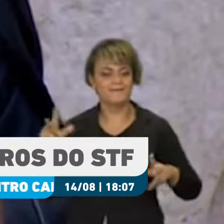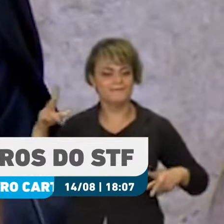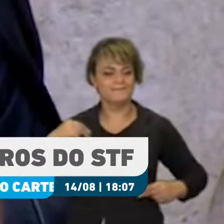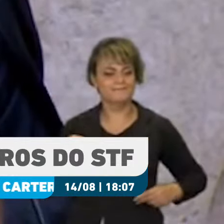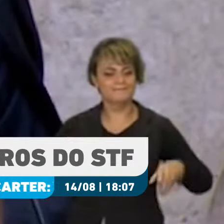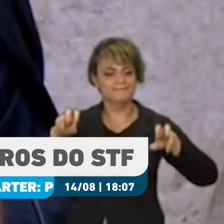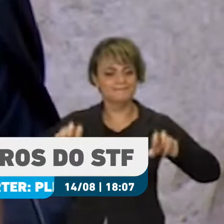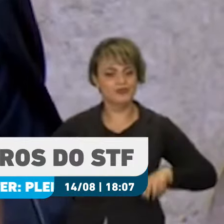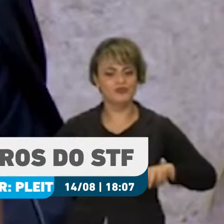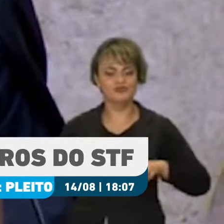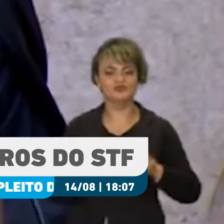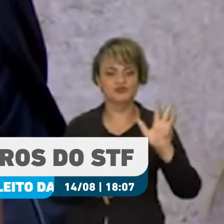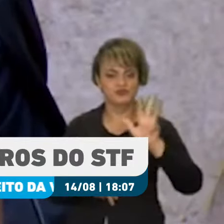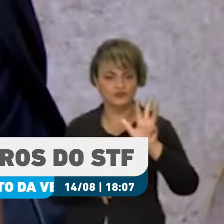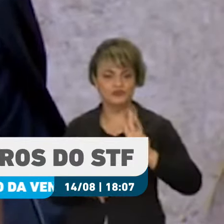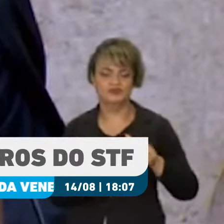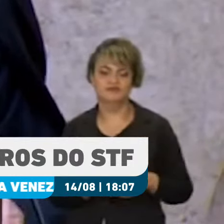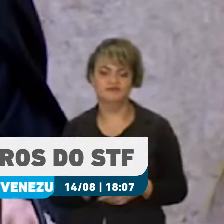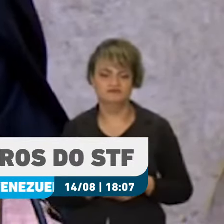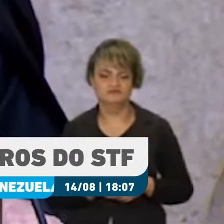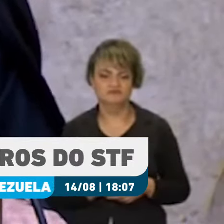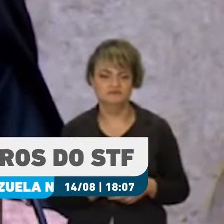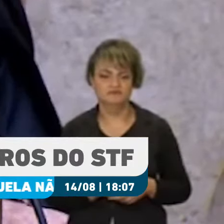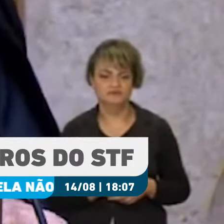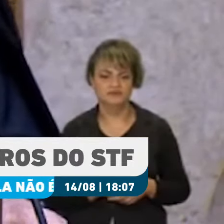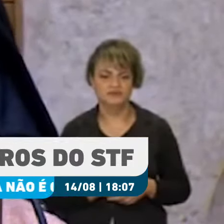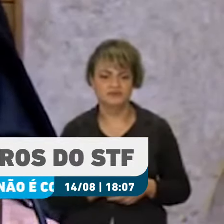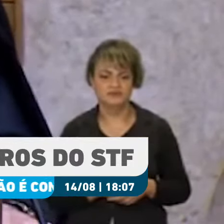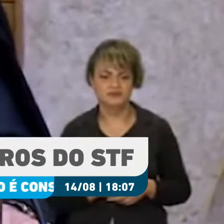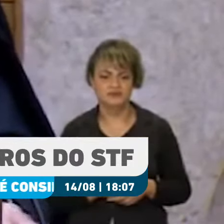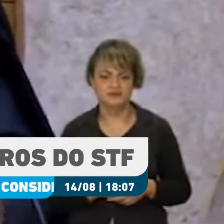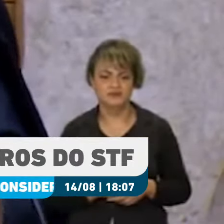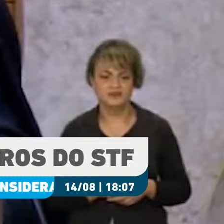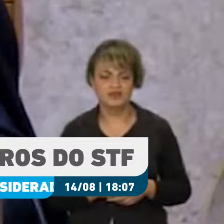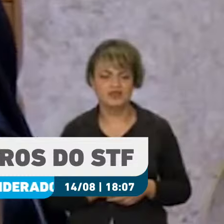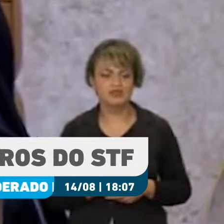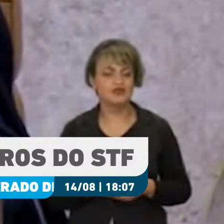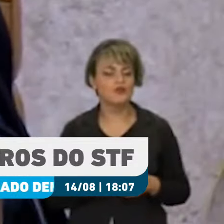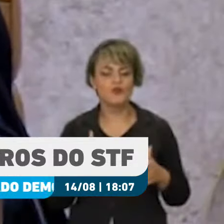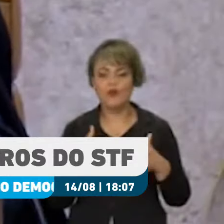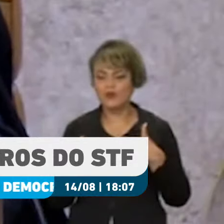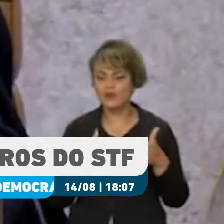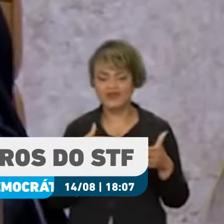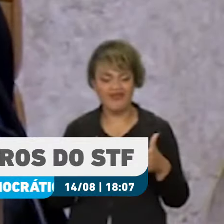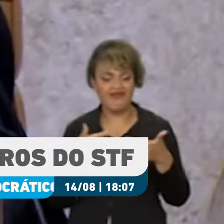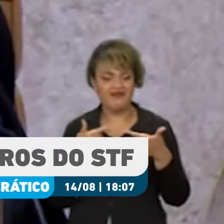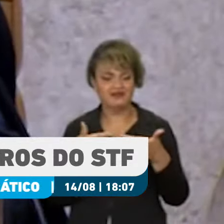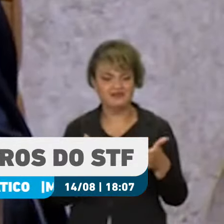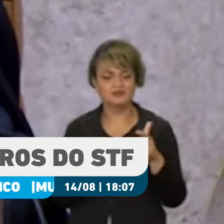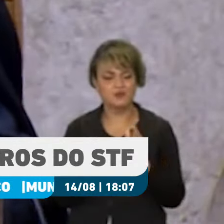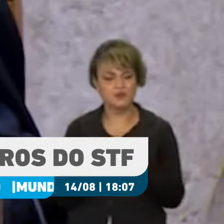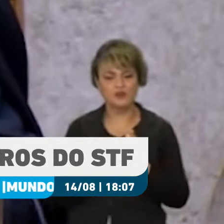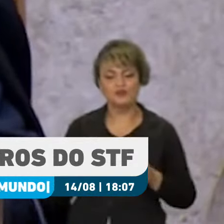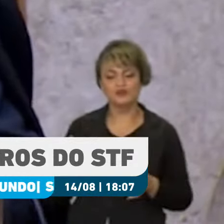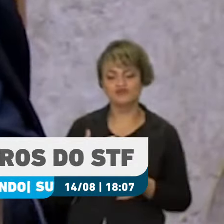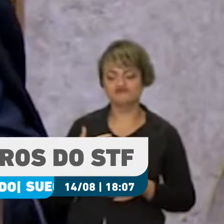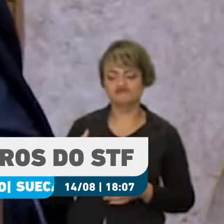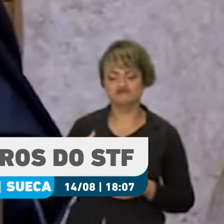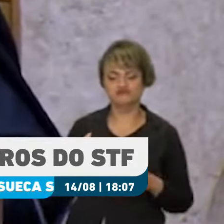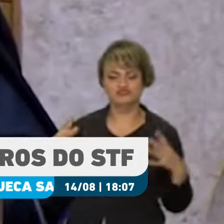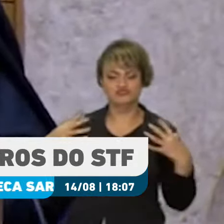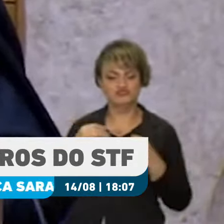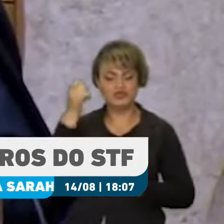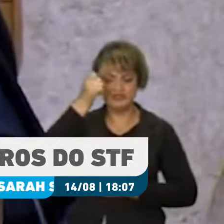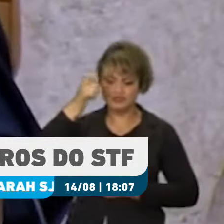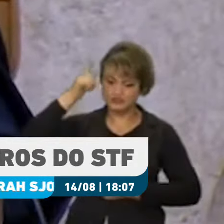república eleito portanto todos os atos praticados pelo Ministro Alexandre de Moraes